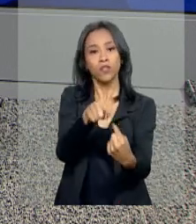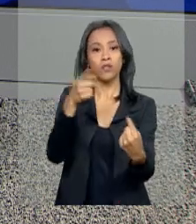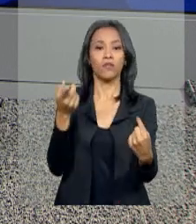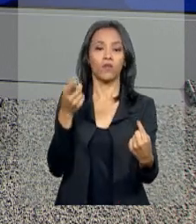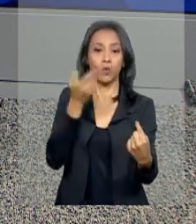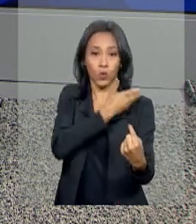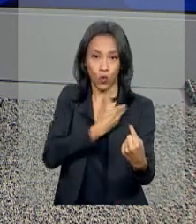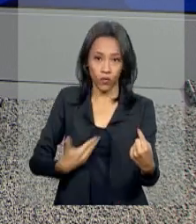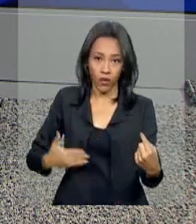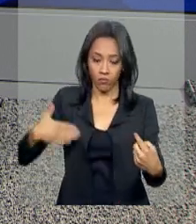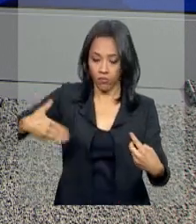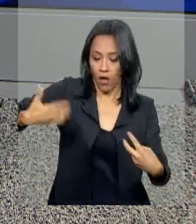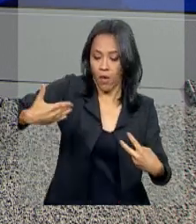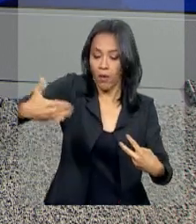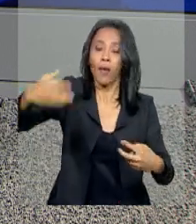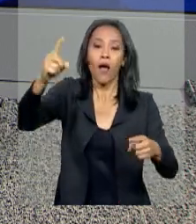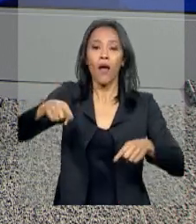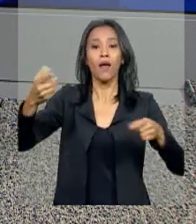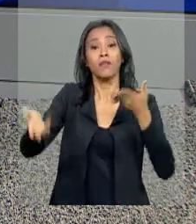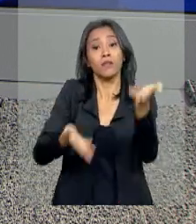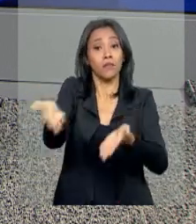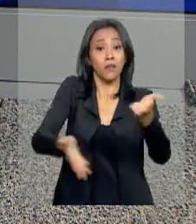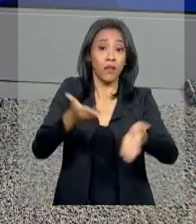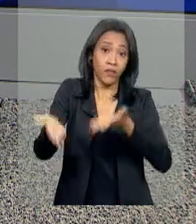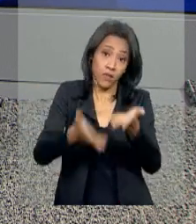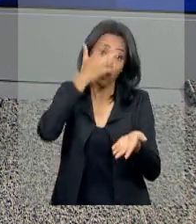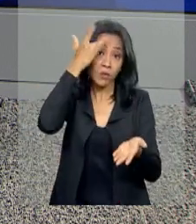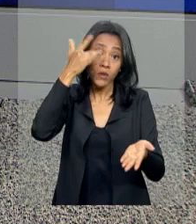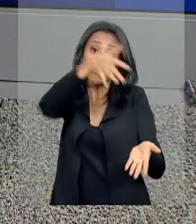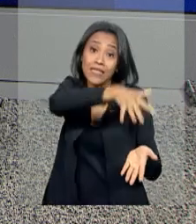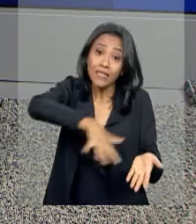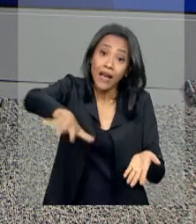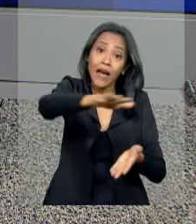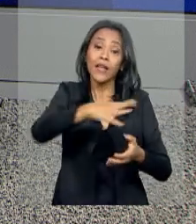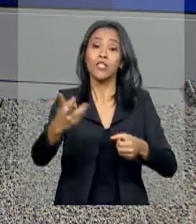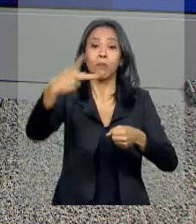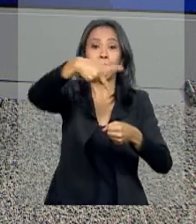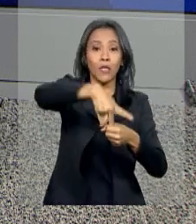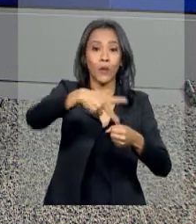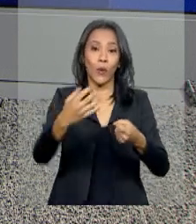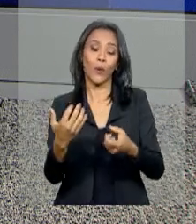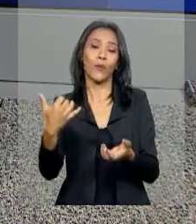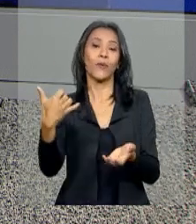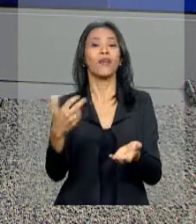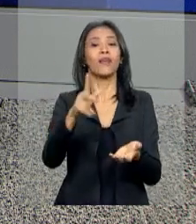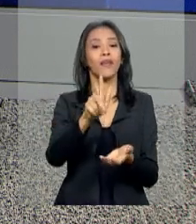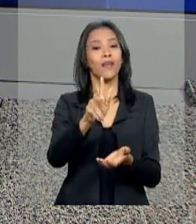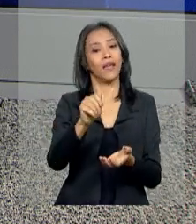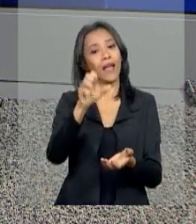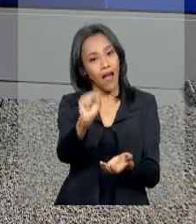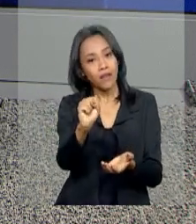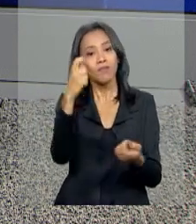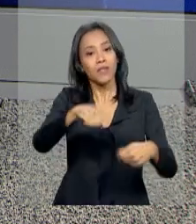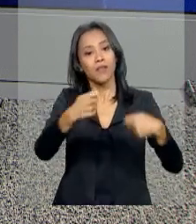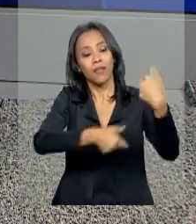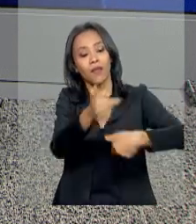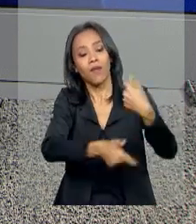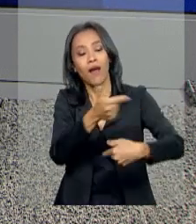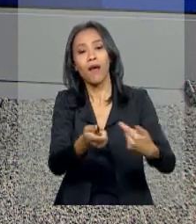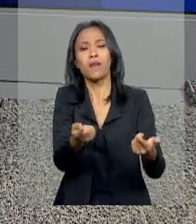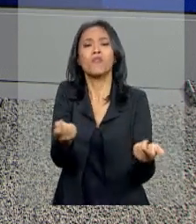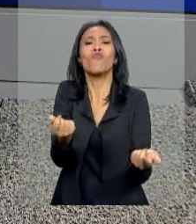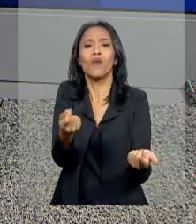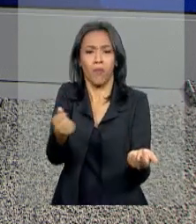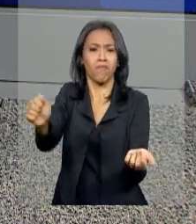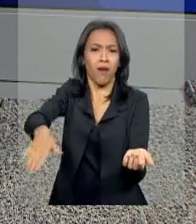ser sempre servir as pessoas. E no caso do setor de petróleo e gás, é preciso trabalhar para colocar produtos a preços